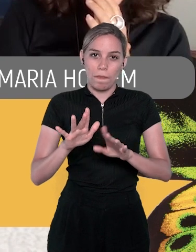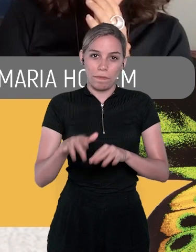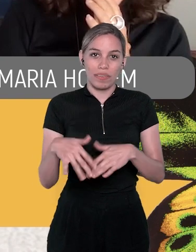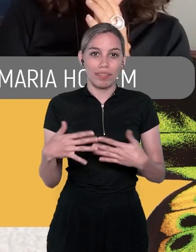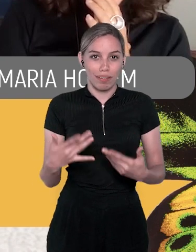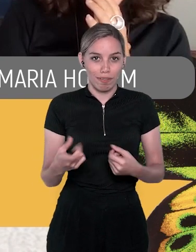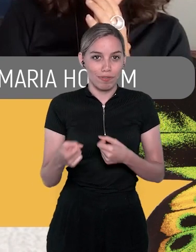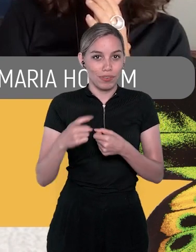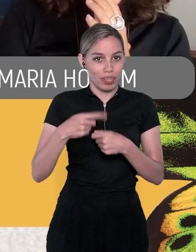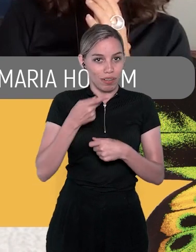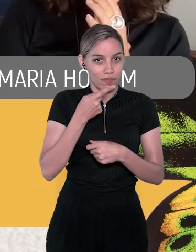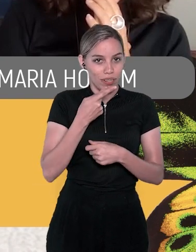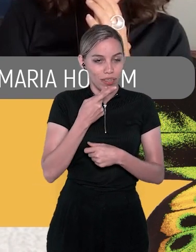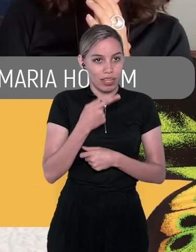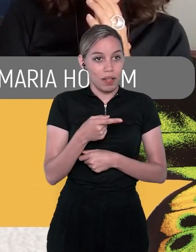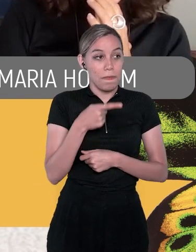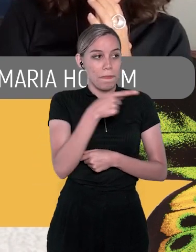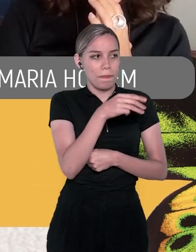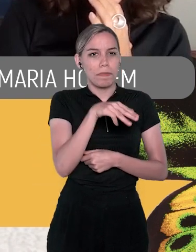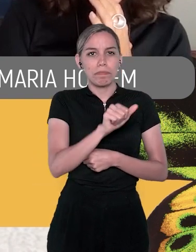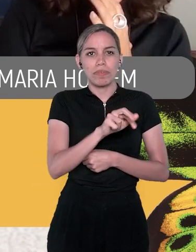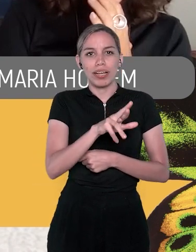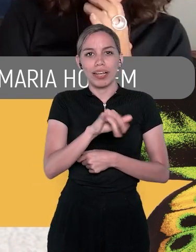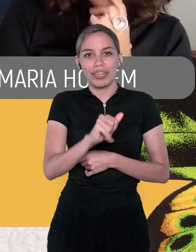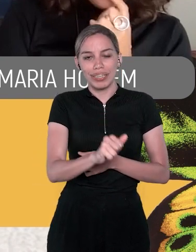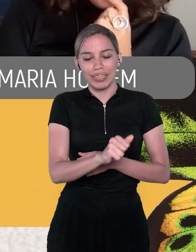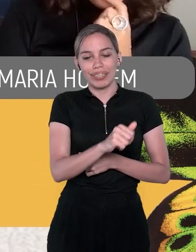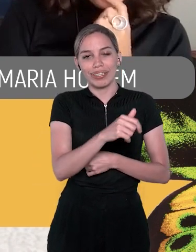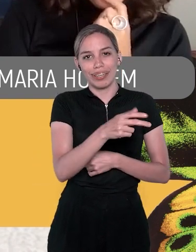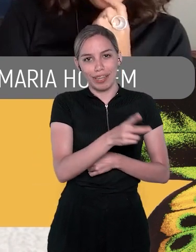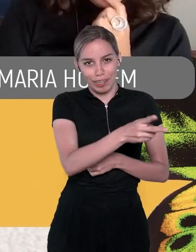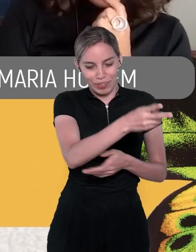tudo, então dou a palavra de novo para Maria, desculpa aí.